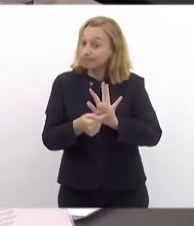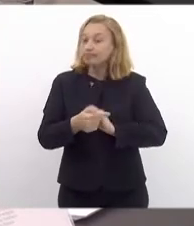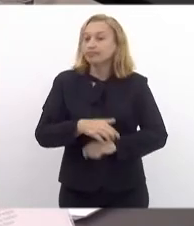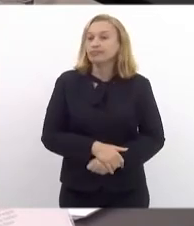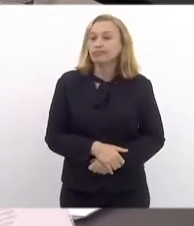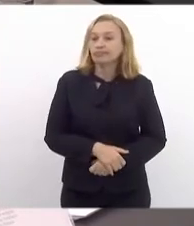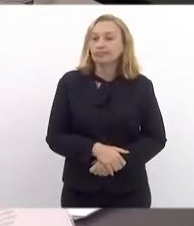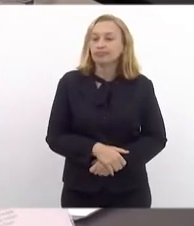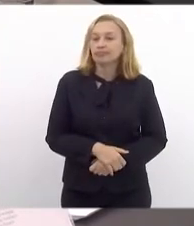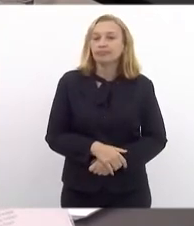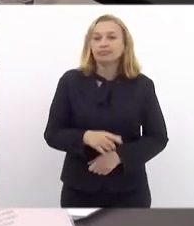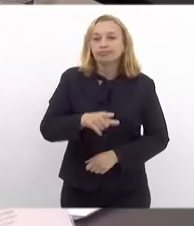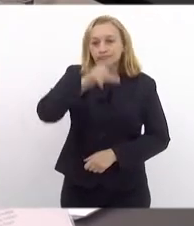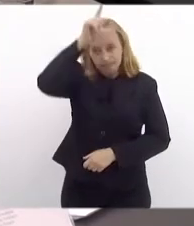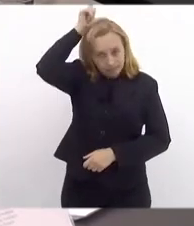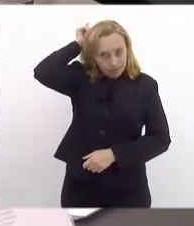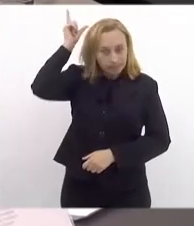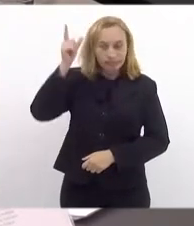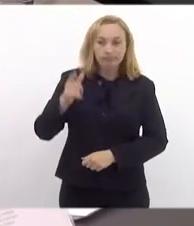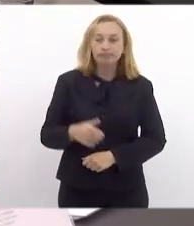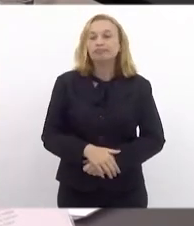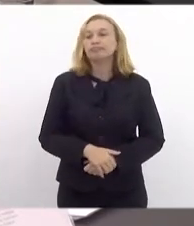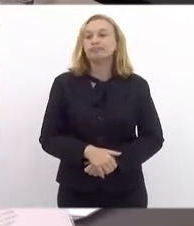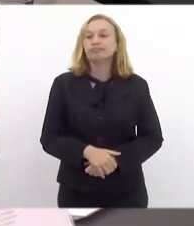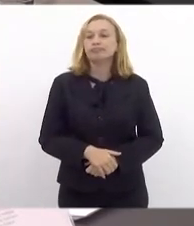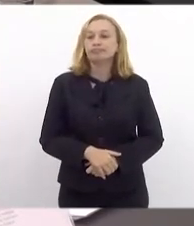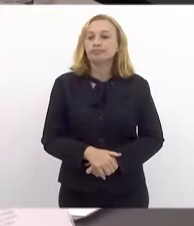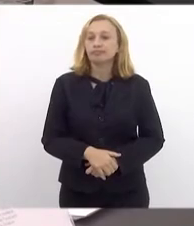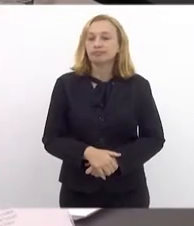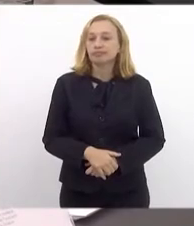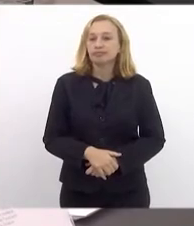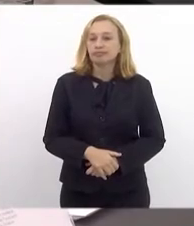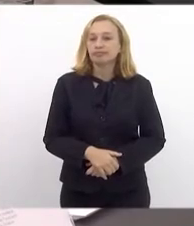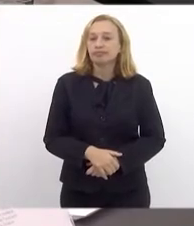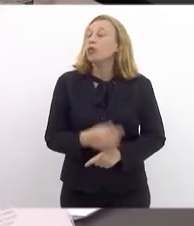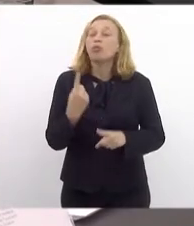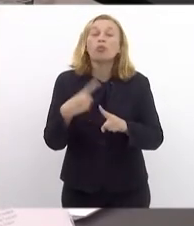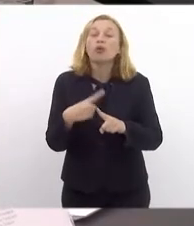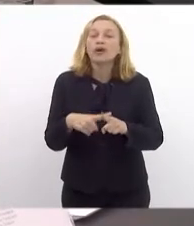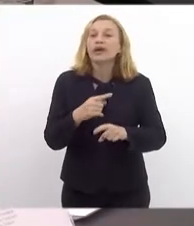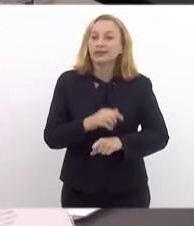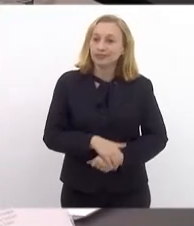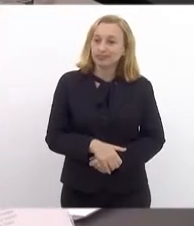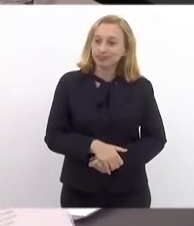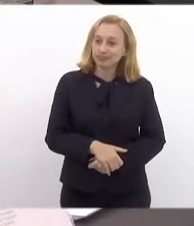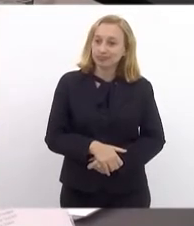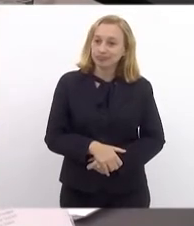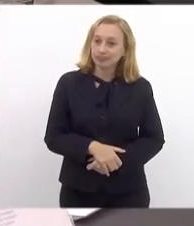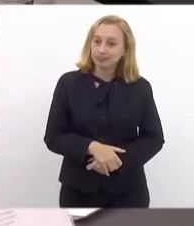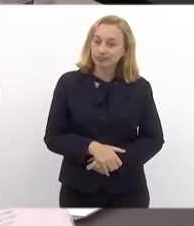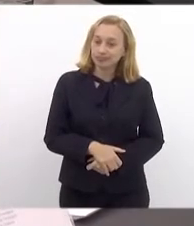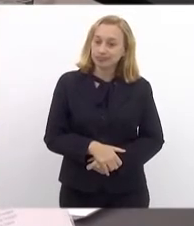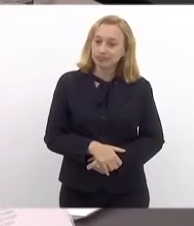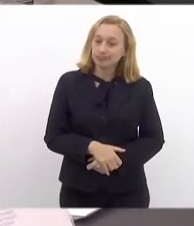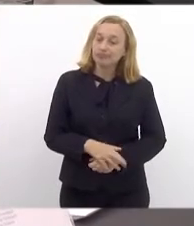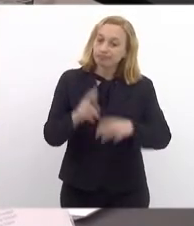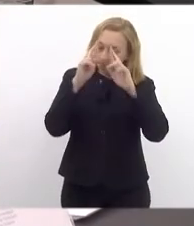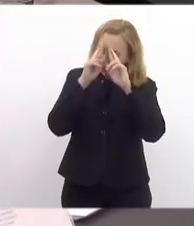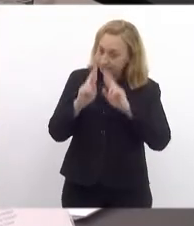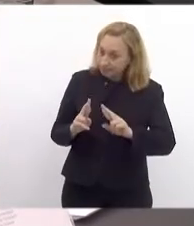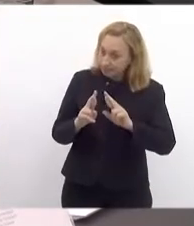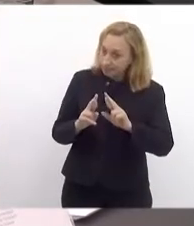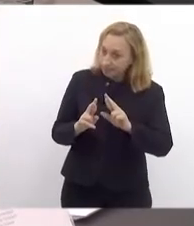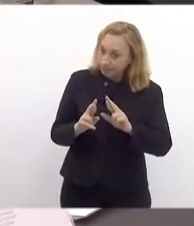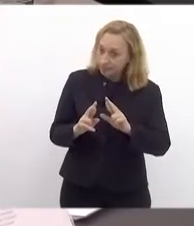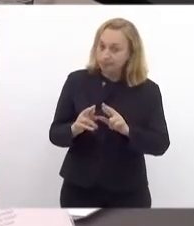que os Paulo é e o porquê E aí com todo respeito